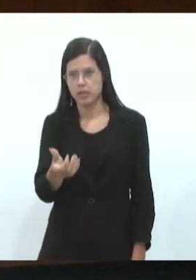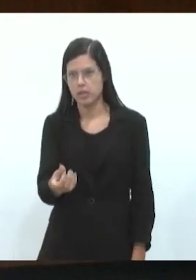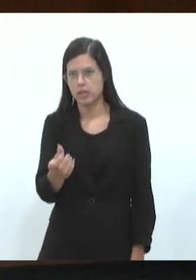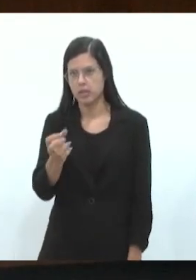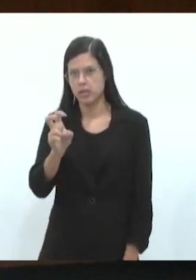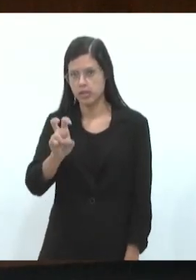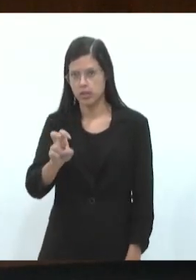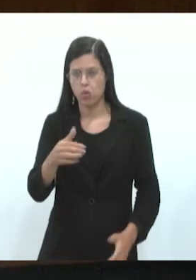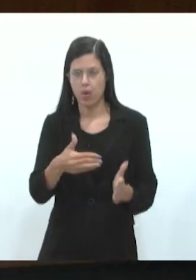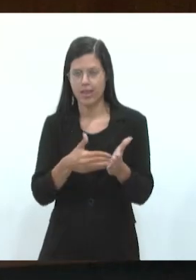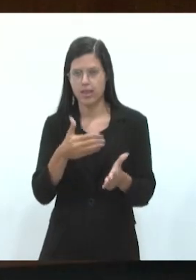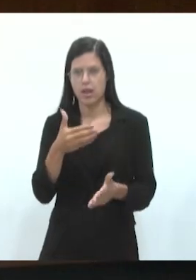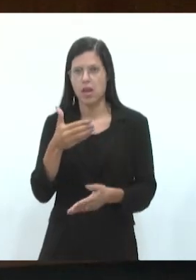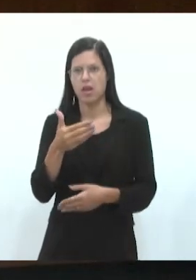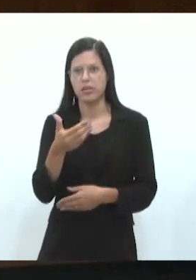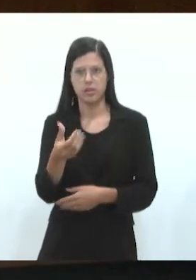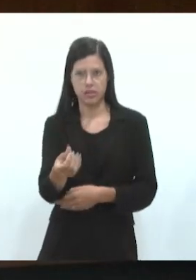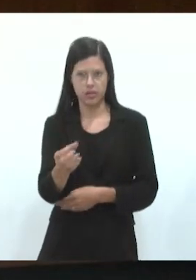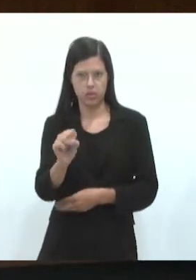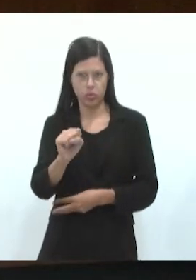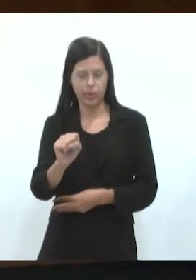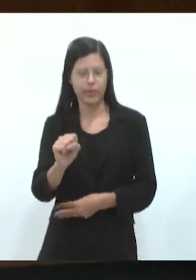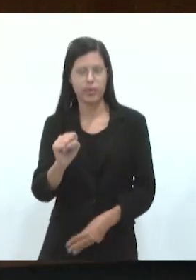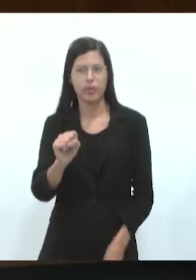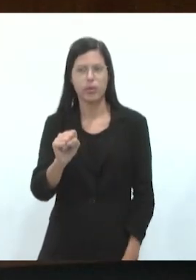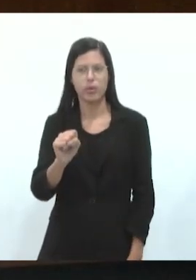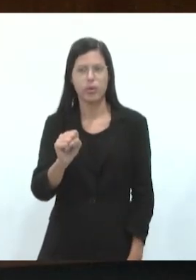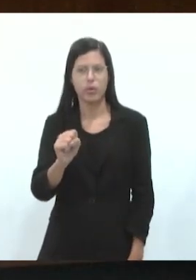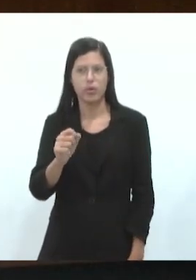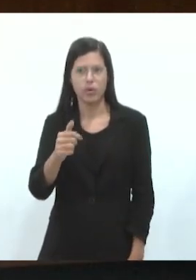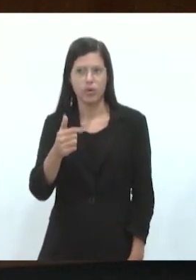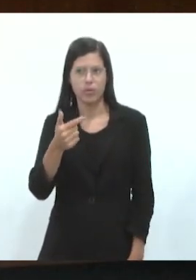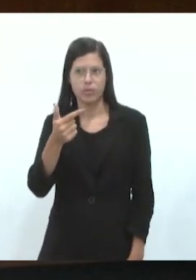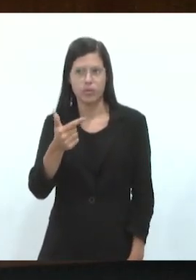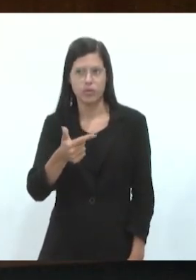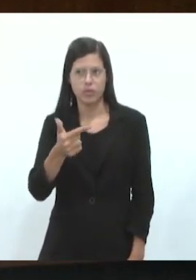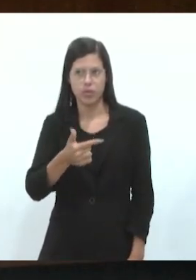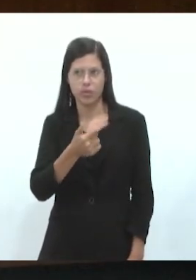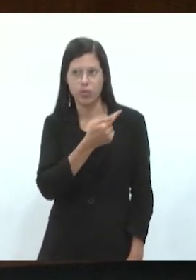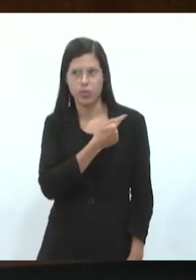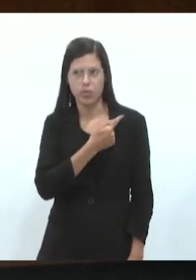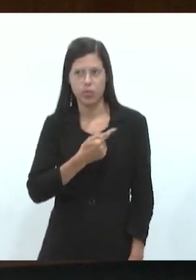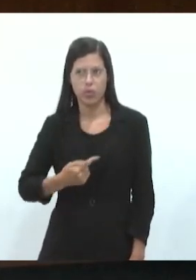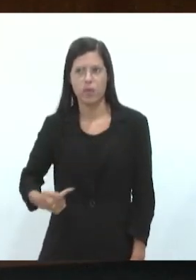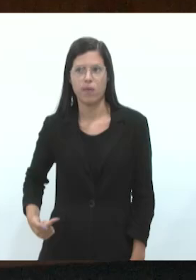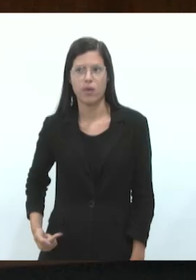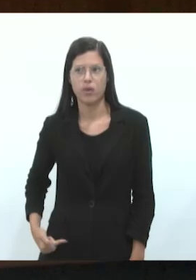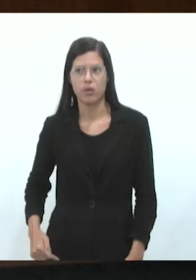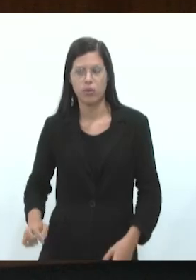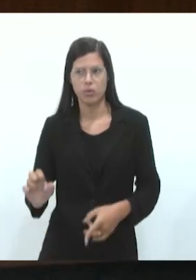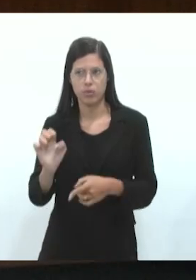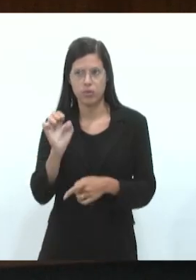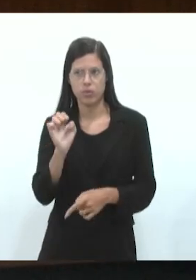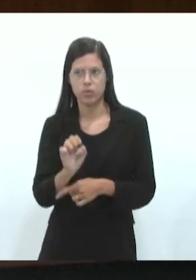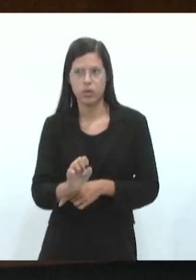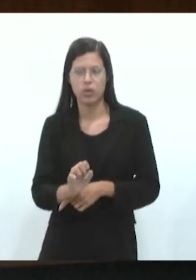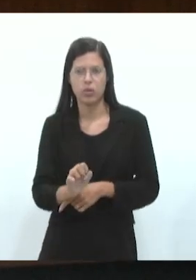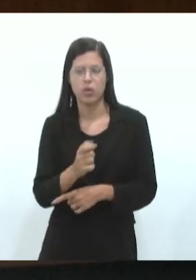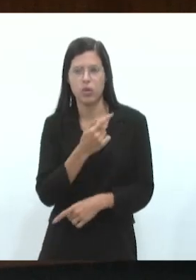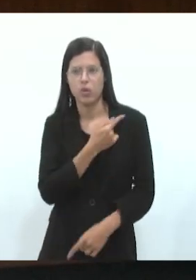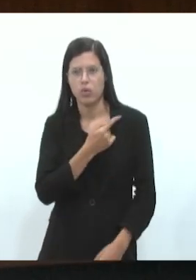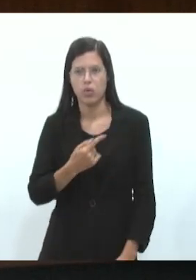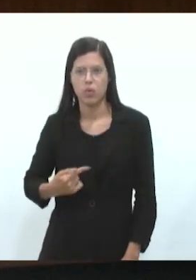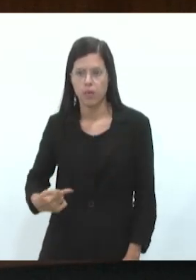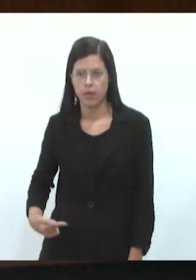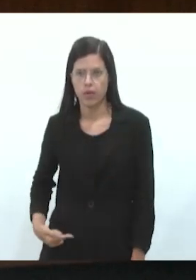1965 a 68, eu fui vice-governador do Estado. E o governador Marcelo